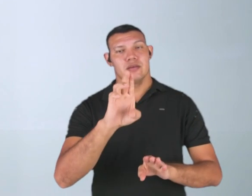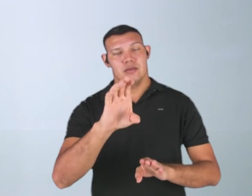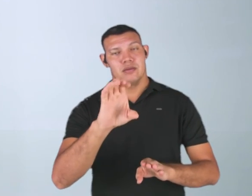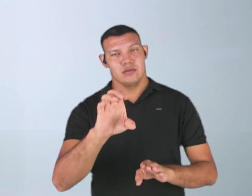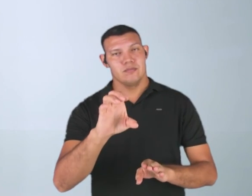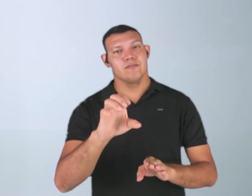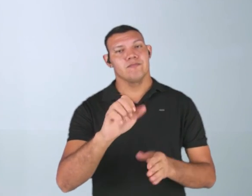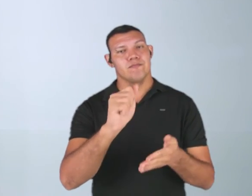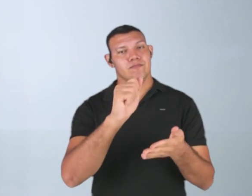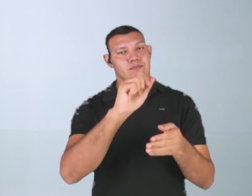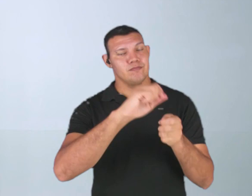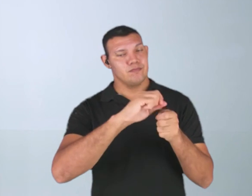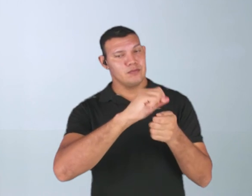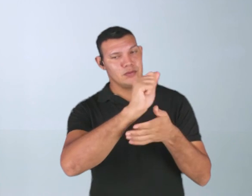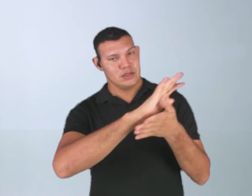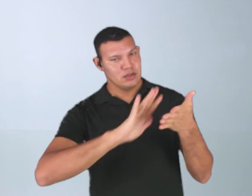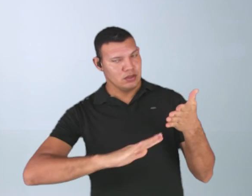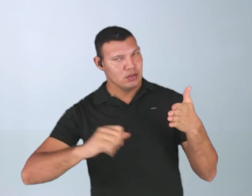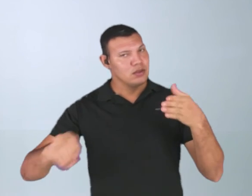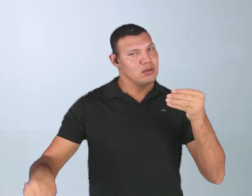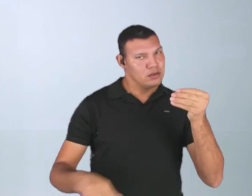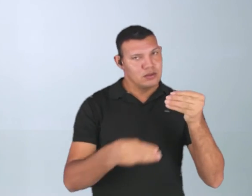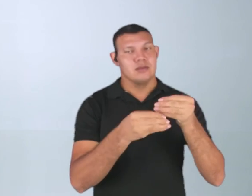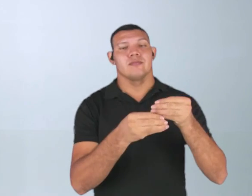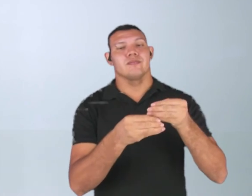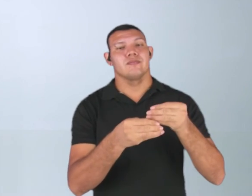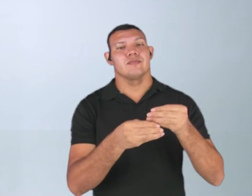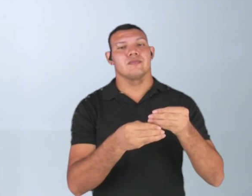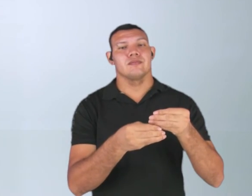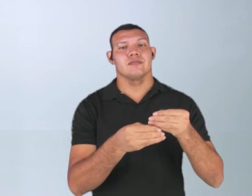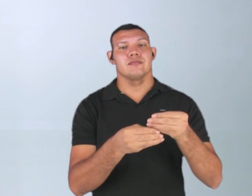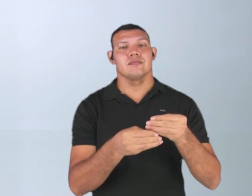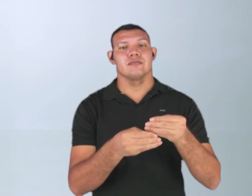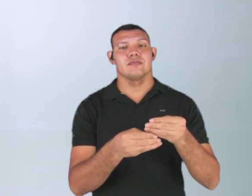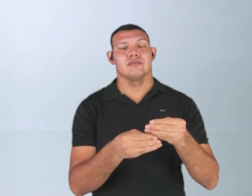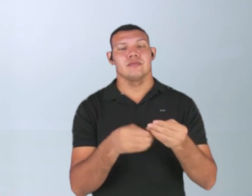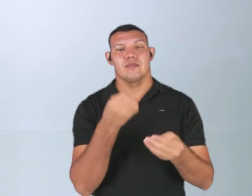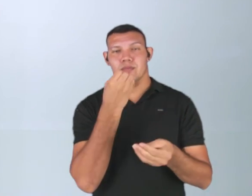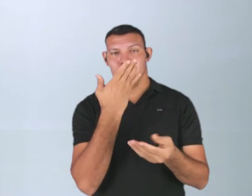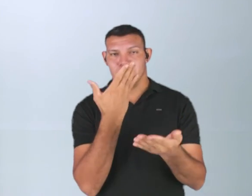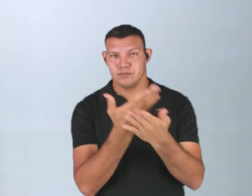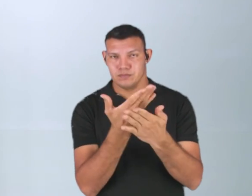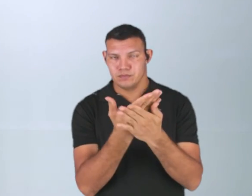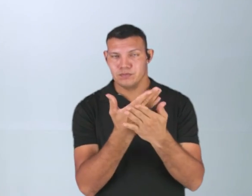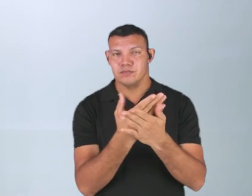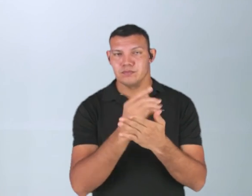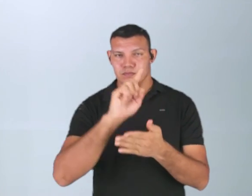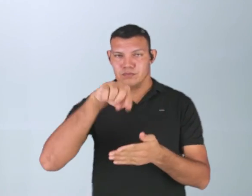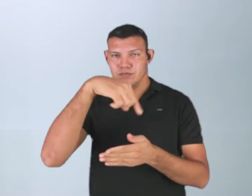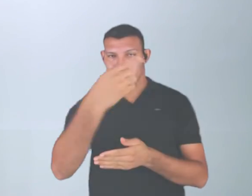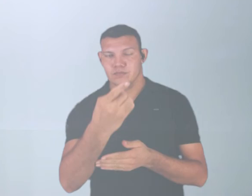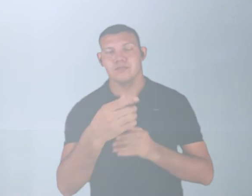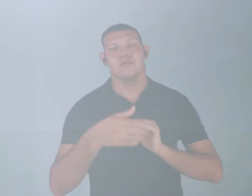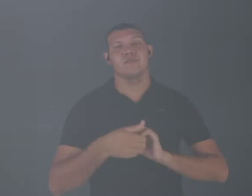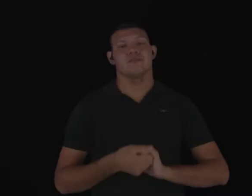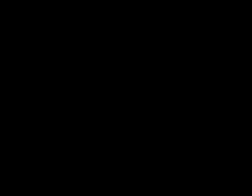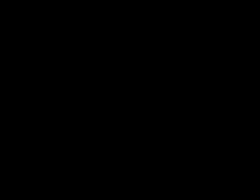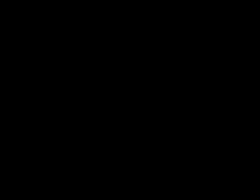as suas atividades complementares, né, e bons estudos e até a próxima.